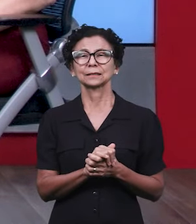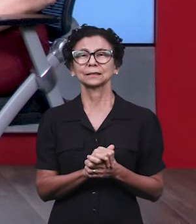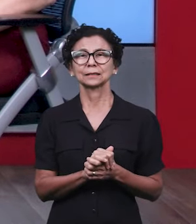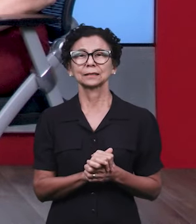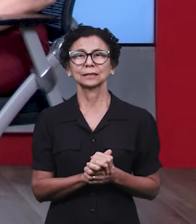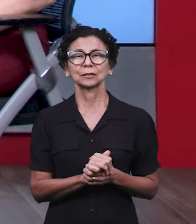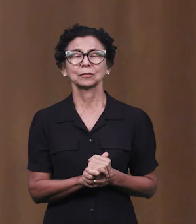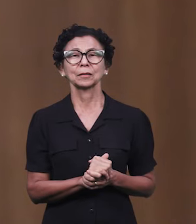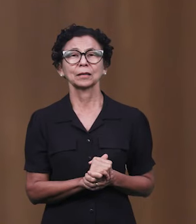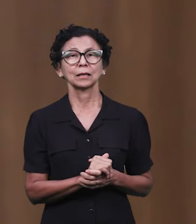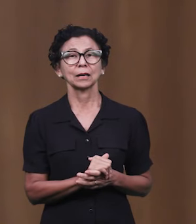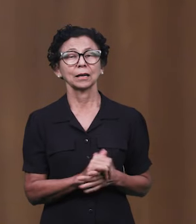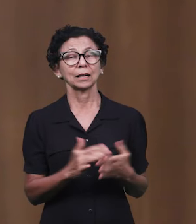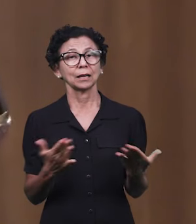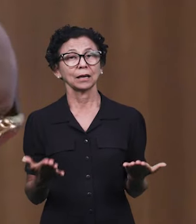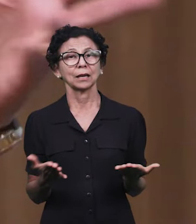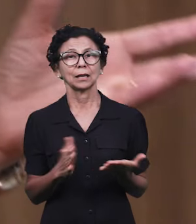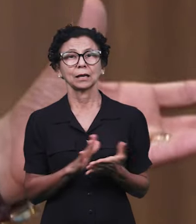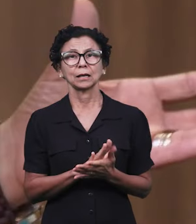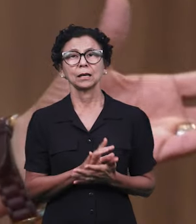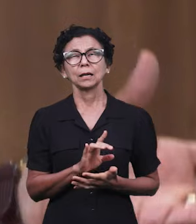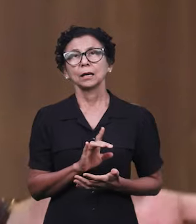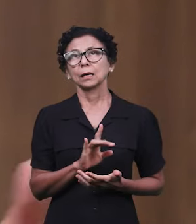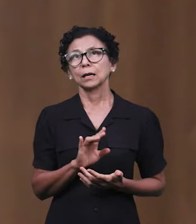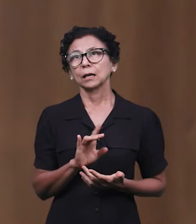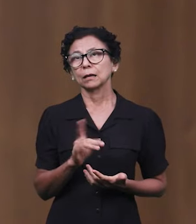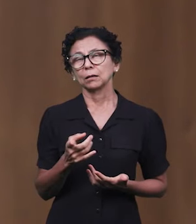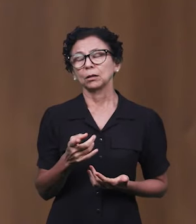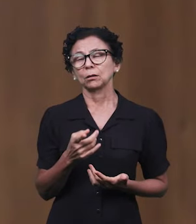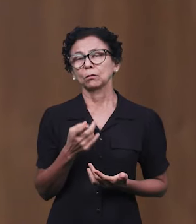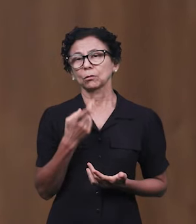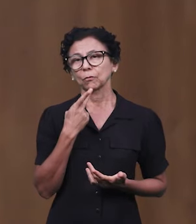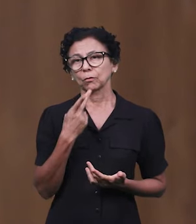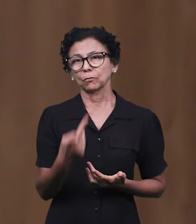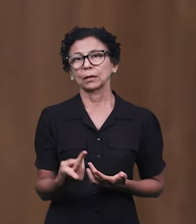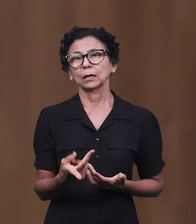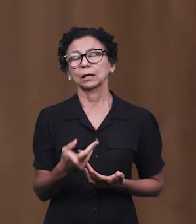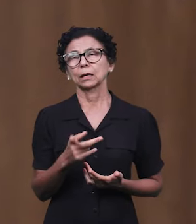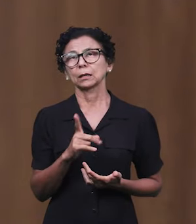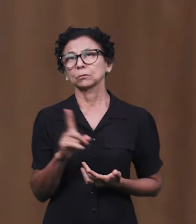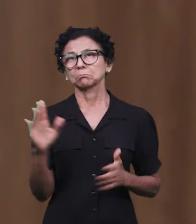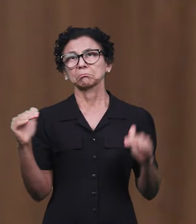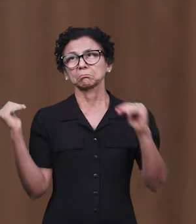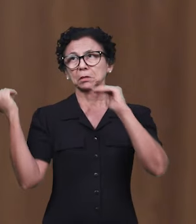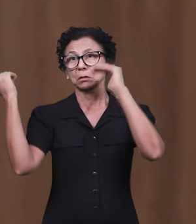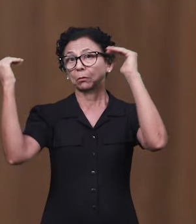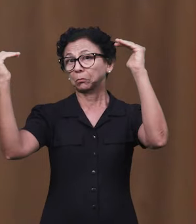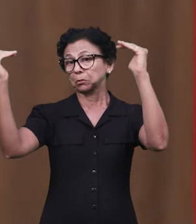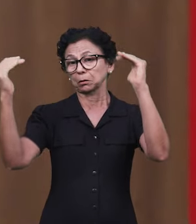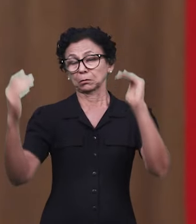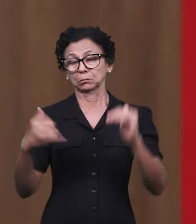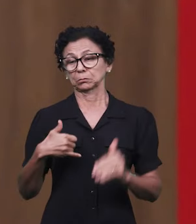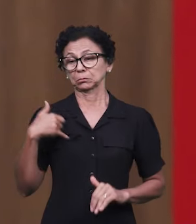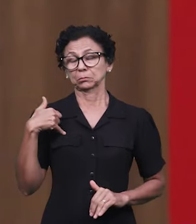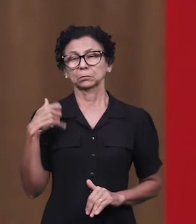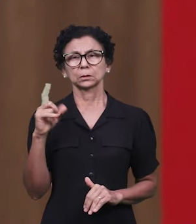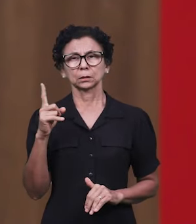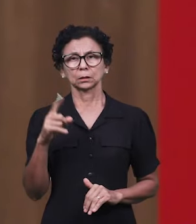exaltação ao meu filho e nem a minha vida, nada disso, porque eu tenho um filho, né,